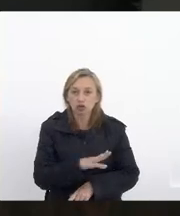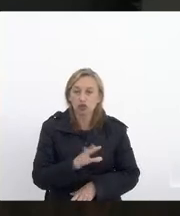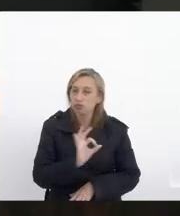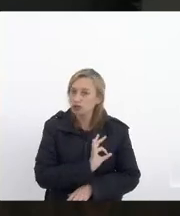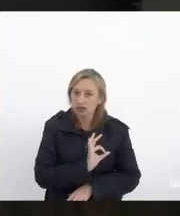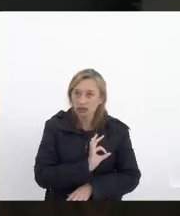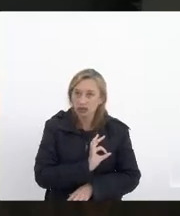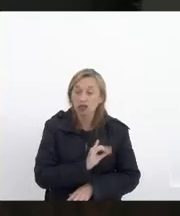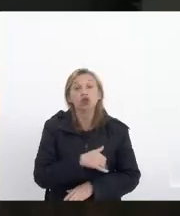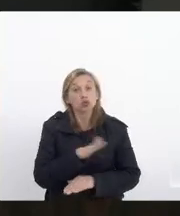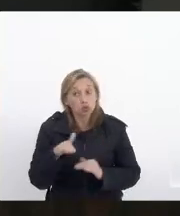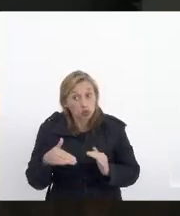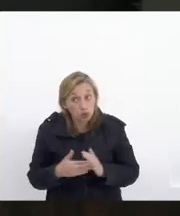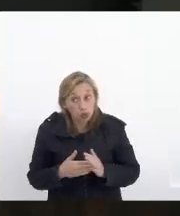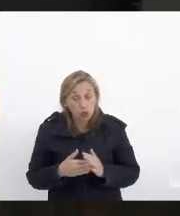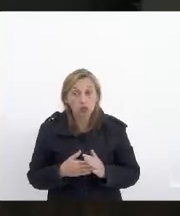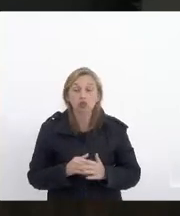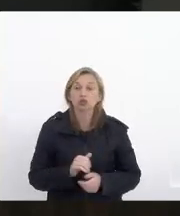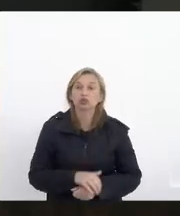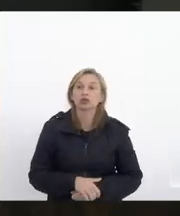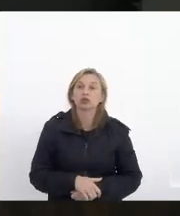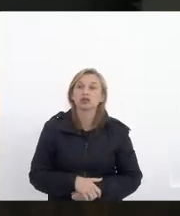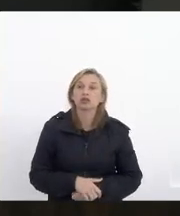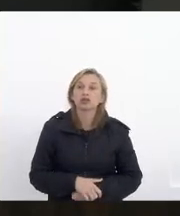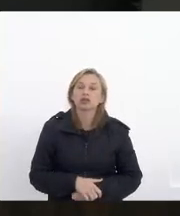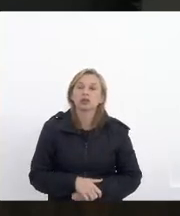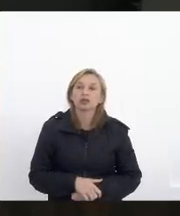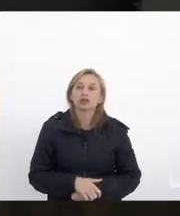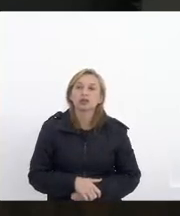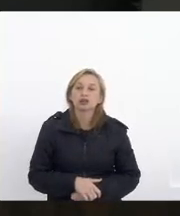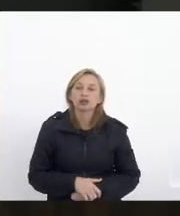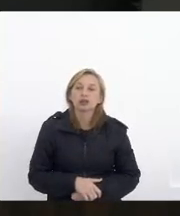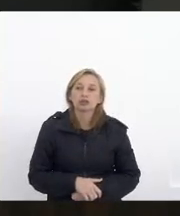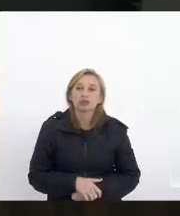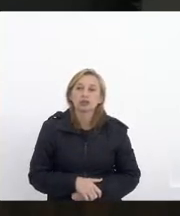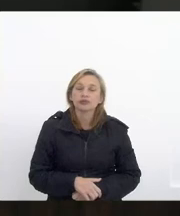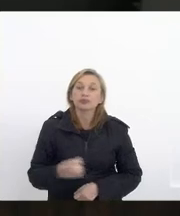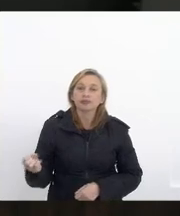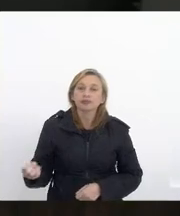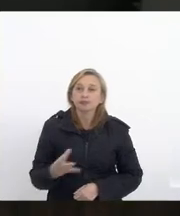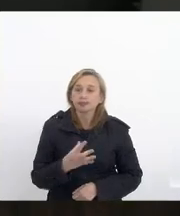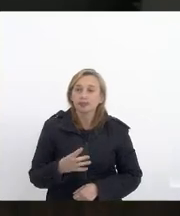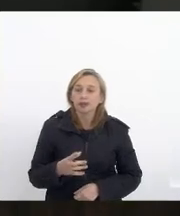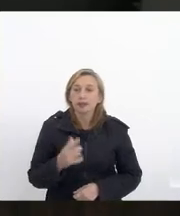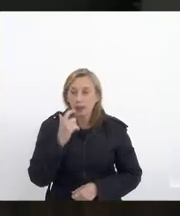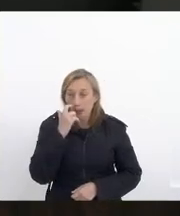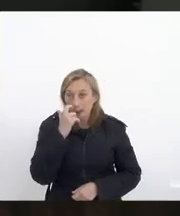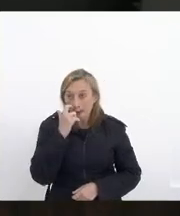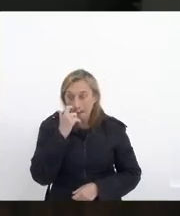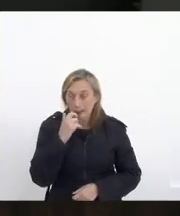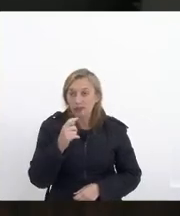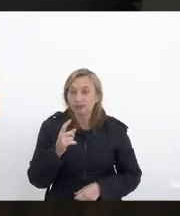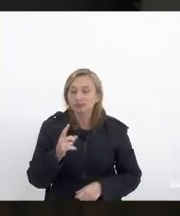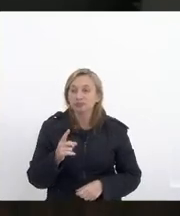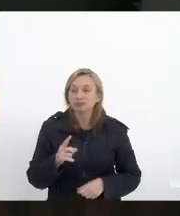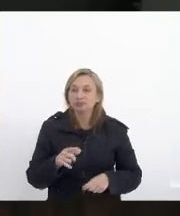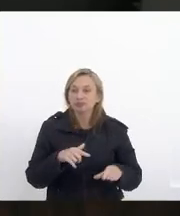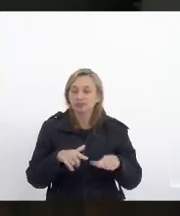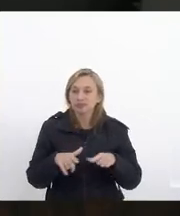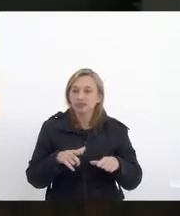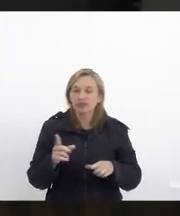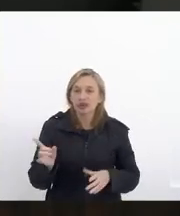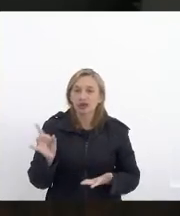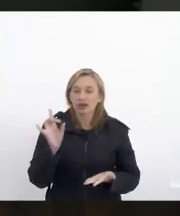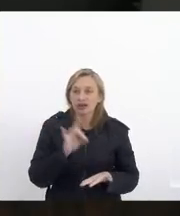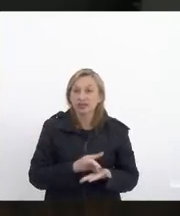policiais. Todos aqueles que se habilitarem, a partir deste novo regime, ao serviço público, terão uma nova